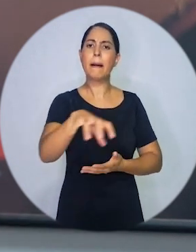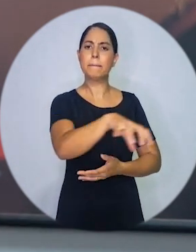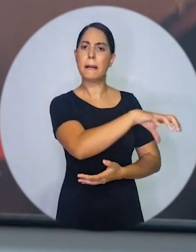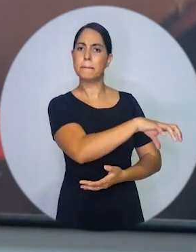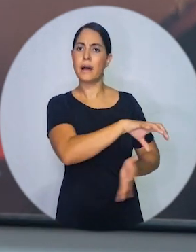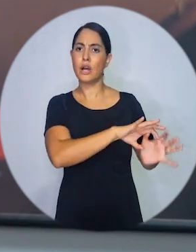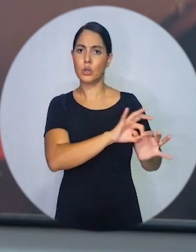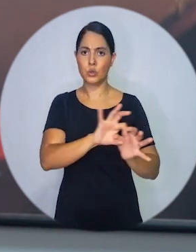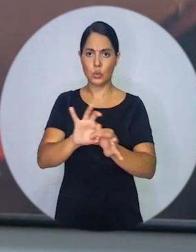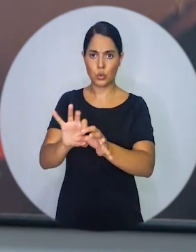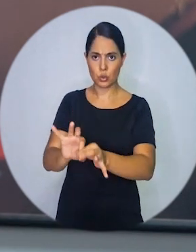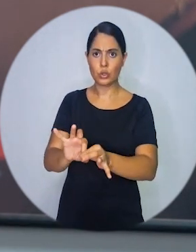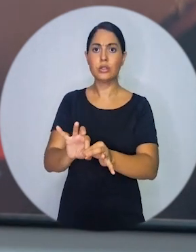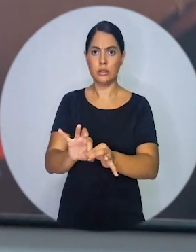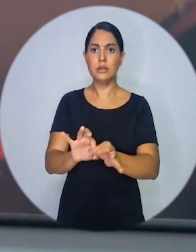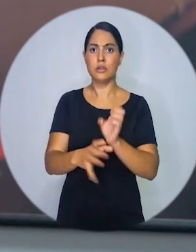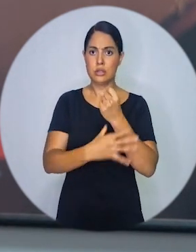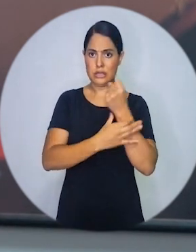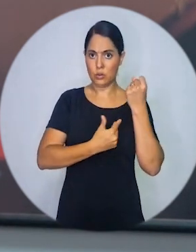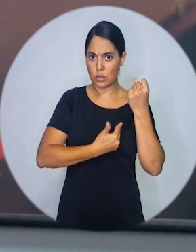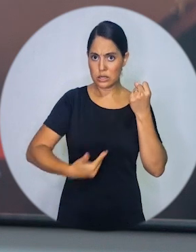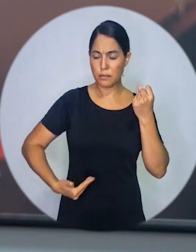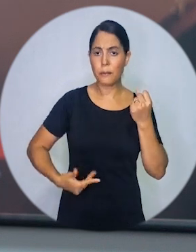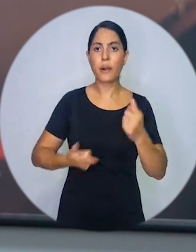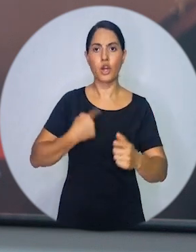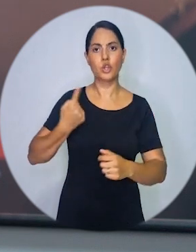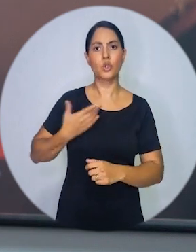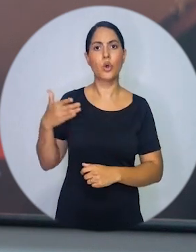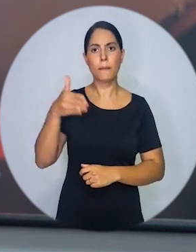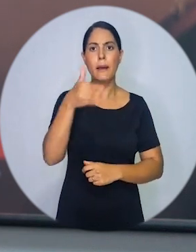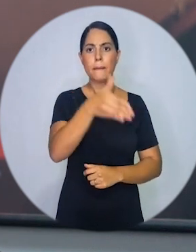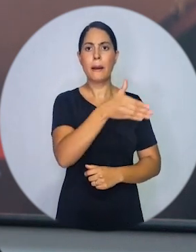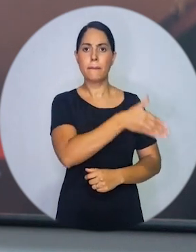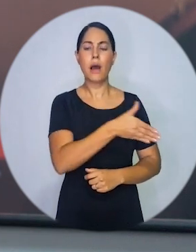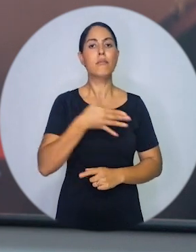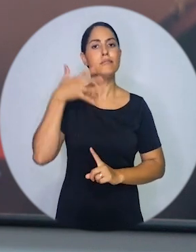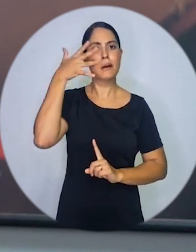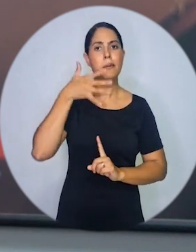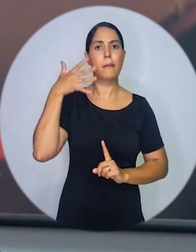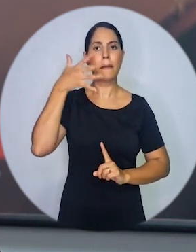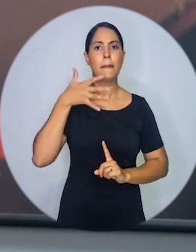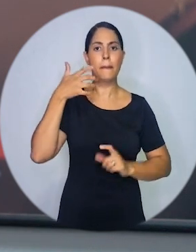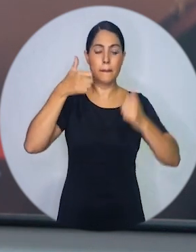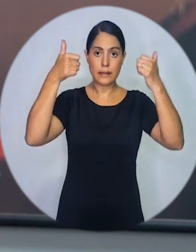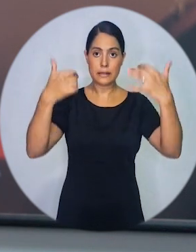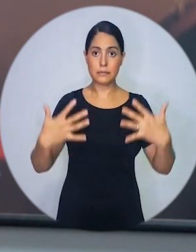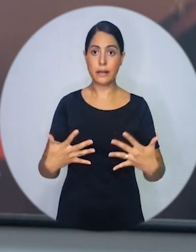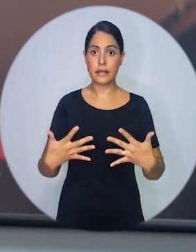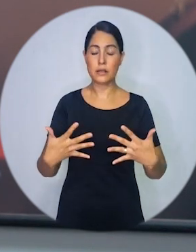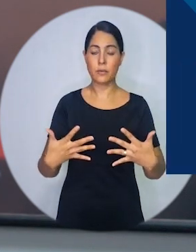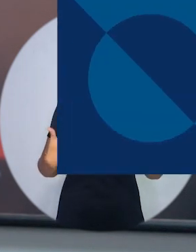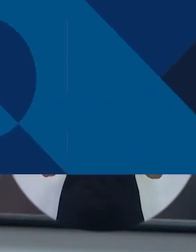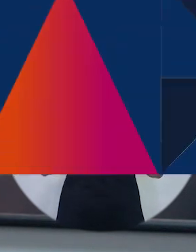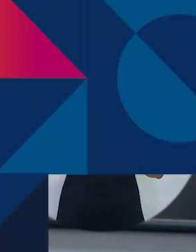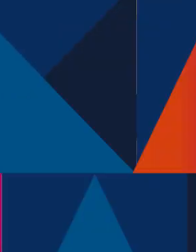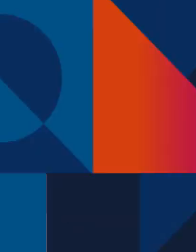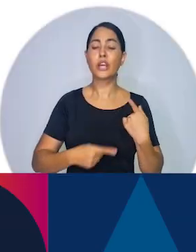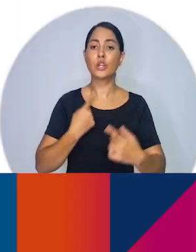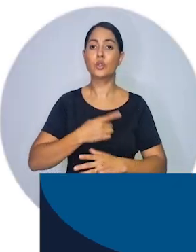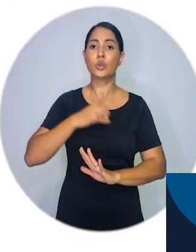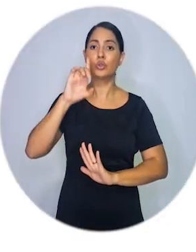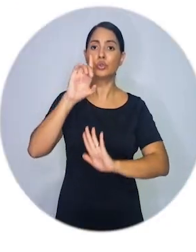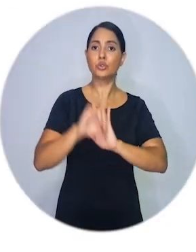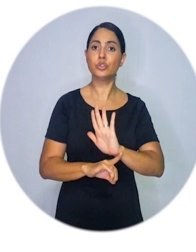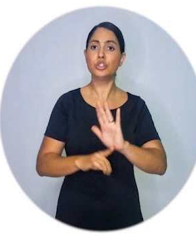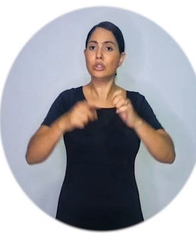nos cursos de formação dos agentes de segurança pública. É uma medida preventiva de prerrogativa, onde